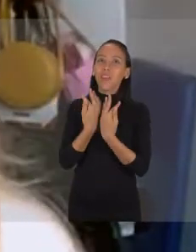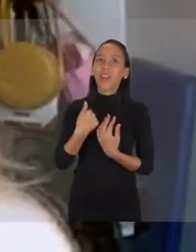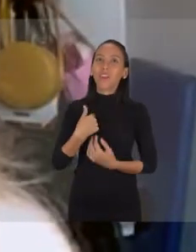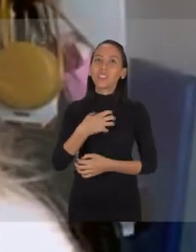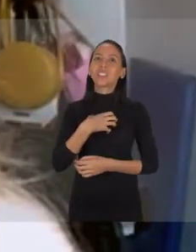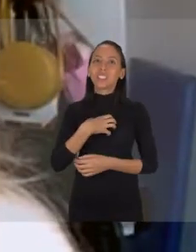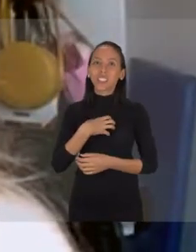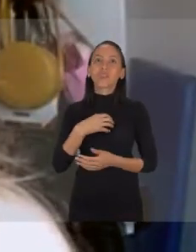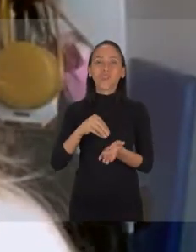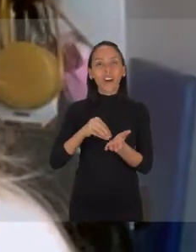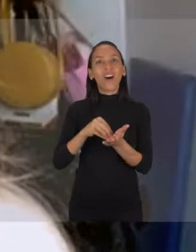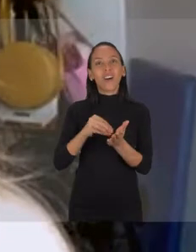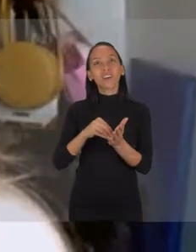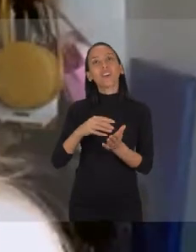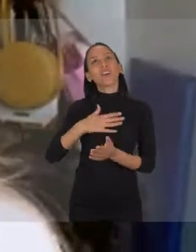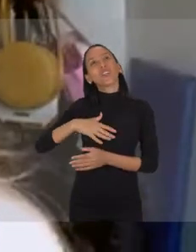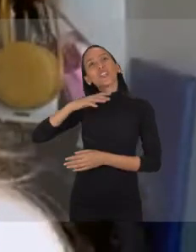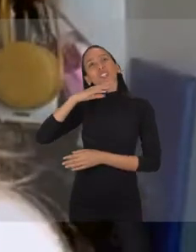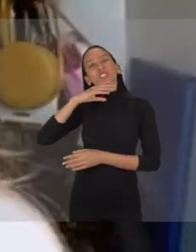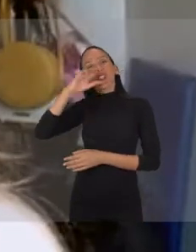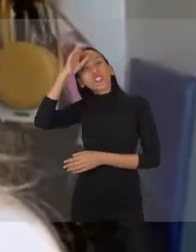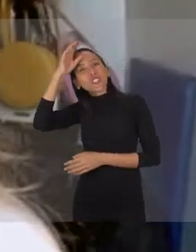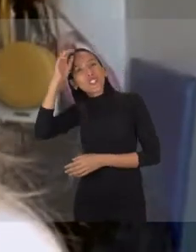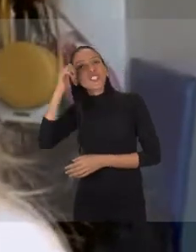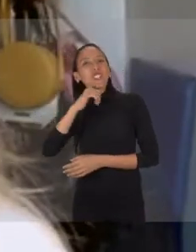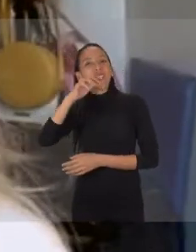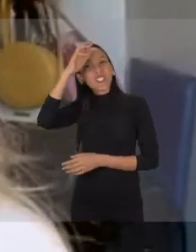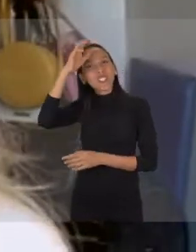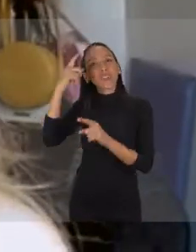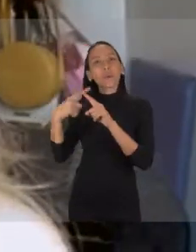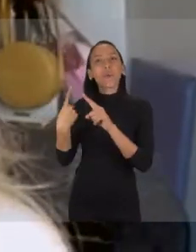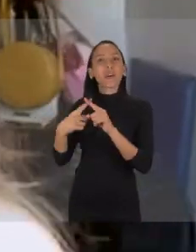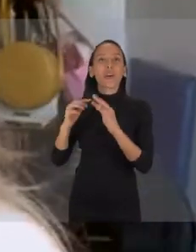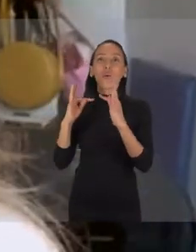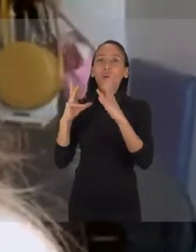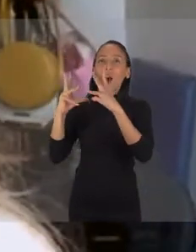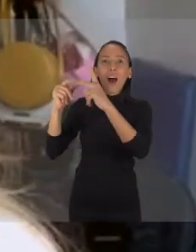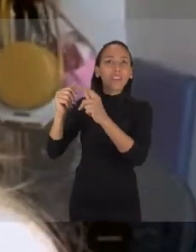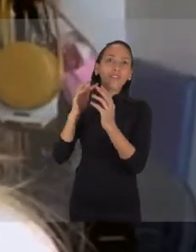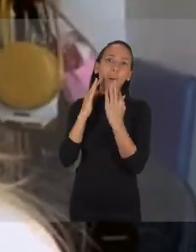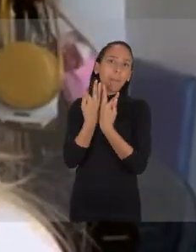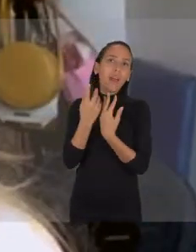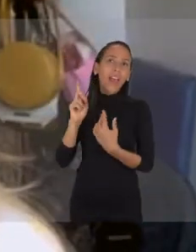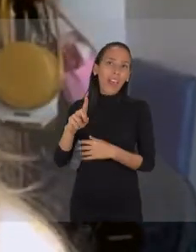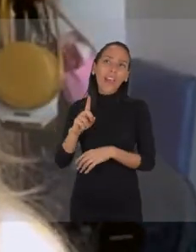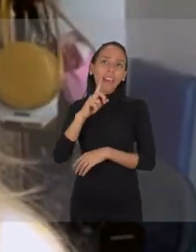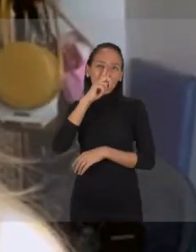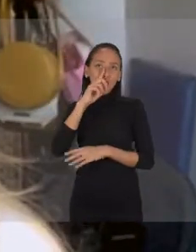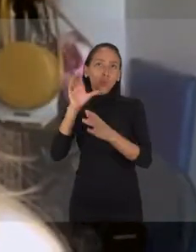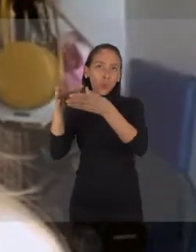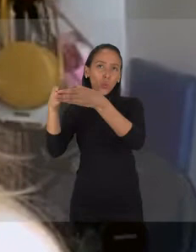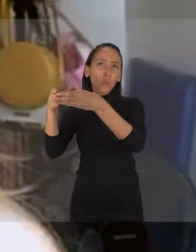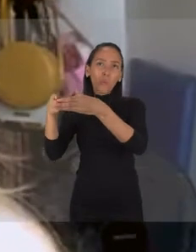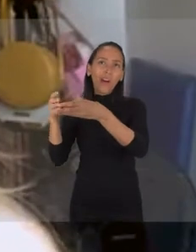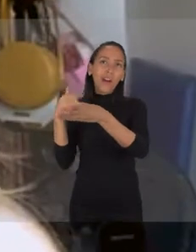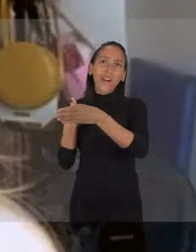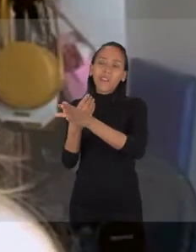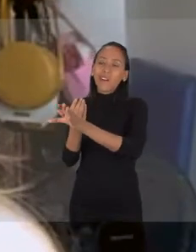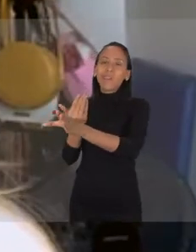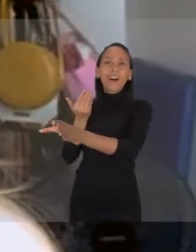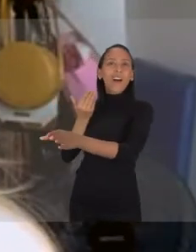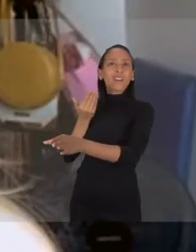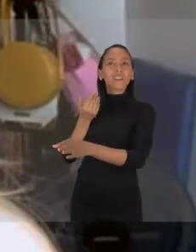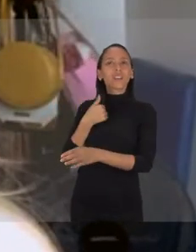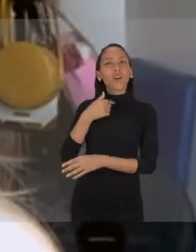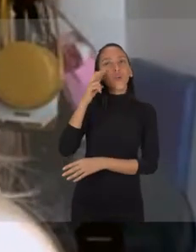falta. Dos meus tios, porque acaba que é quase todo mundo do grupo de risco, né? Então, assim, eu acho que eu vi